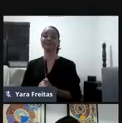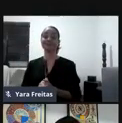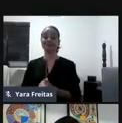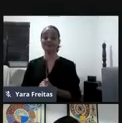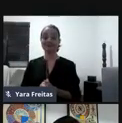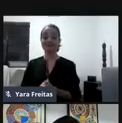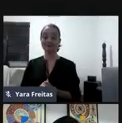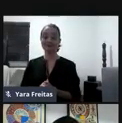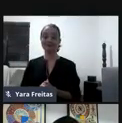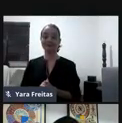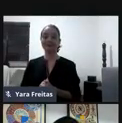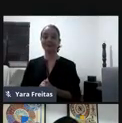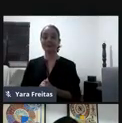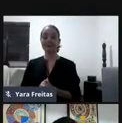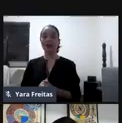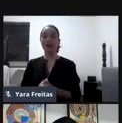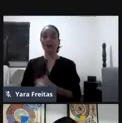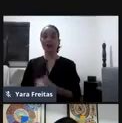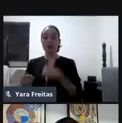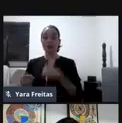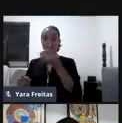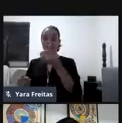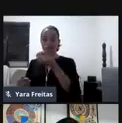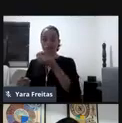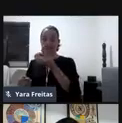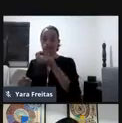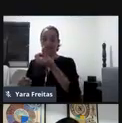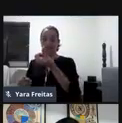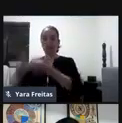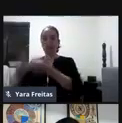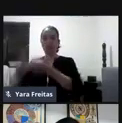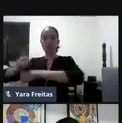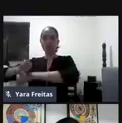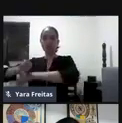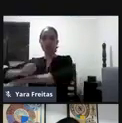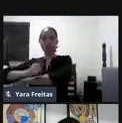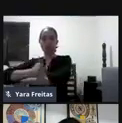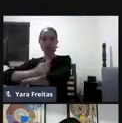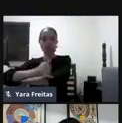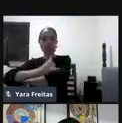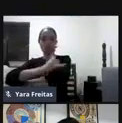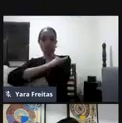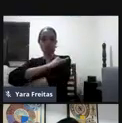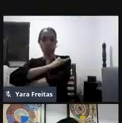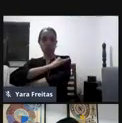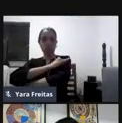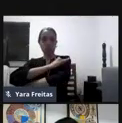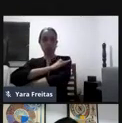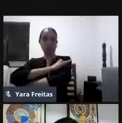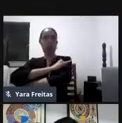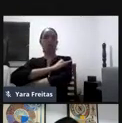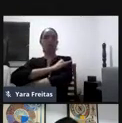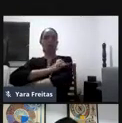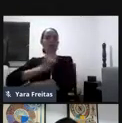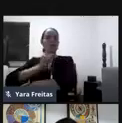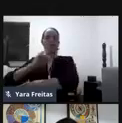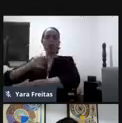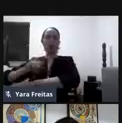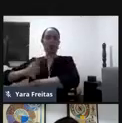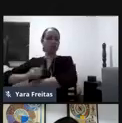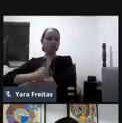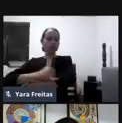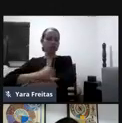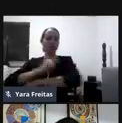E o 6º fator de risco é obesidade, tá? E não é obesidade após os